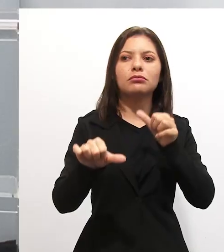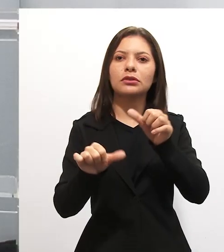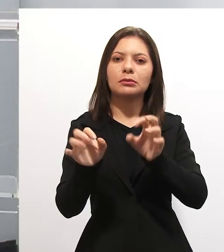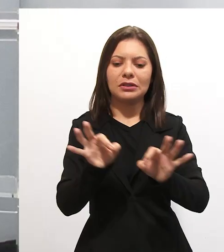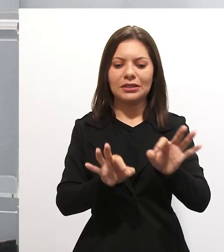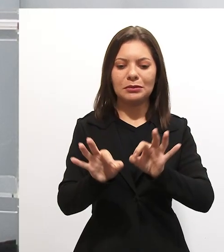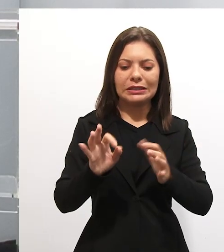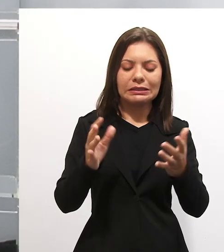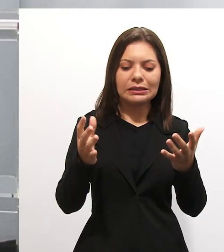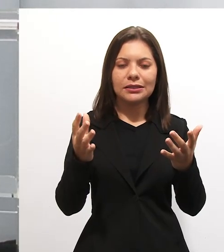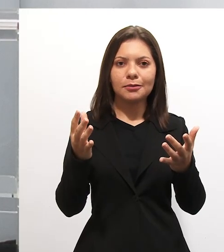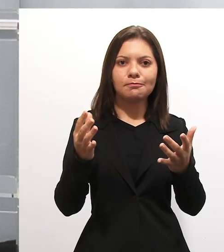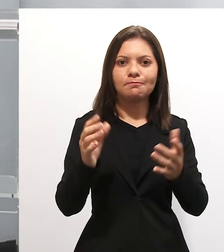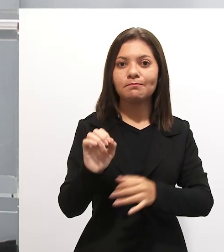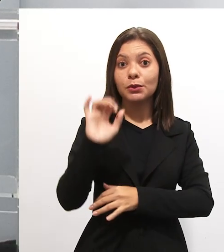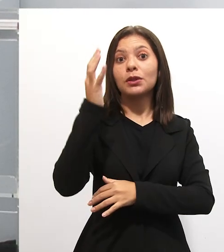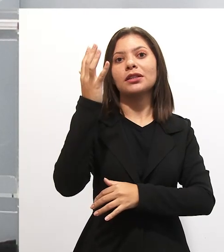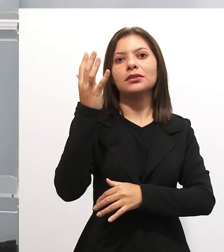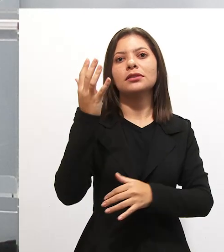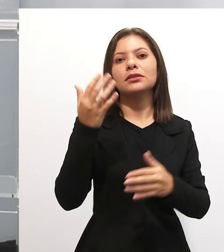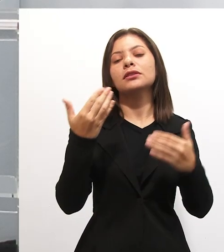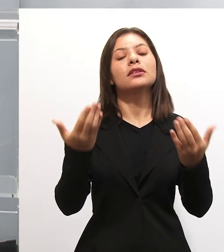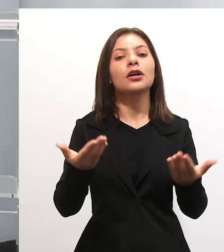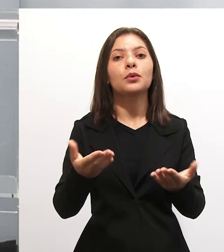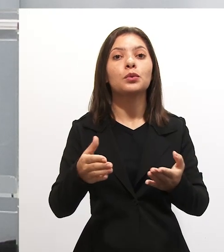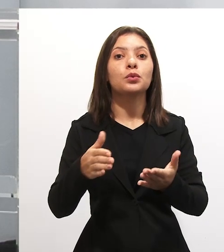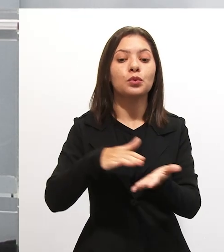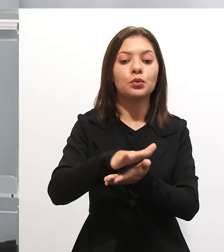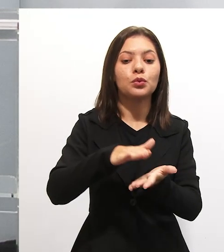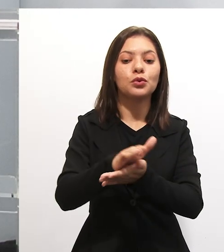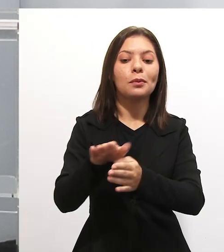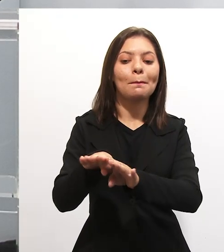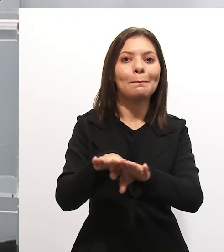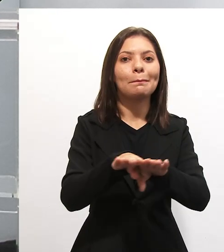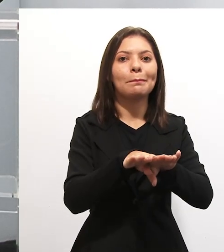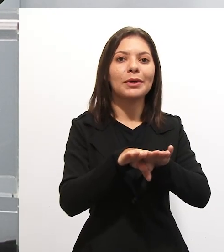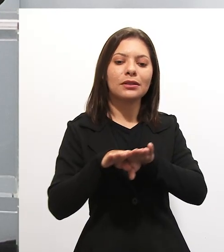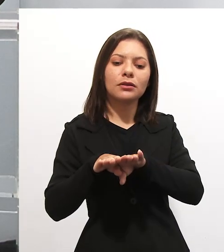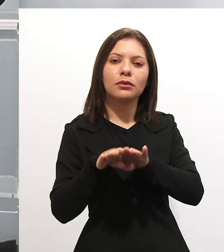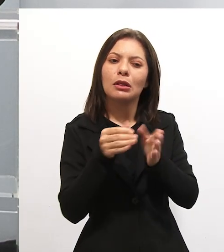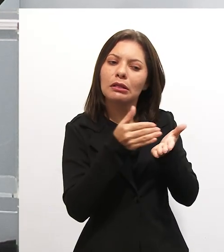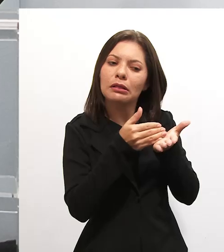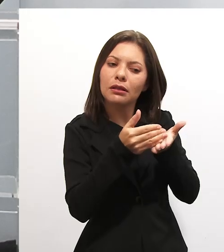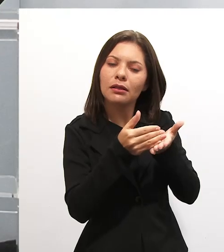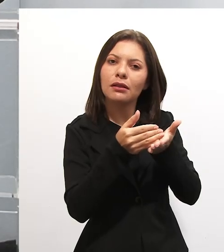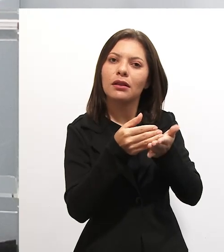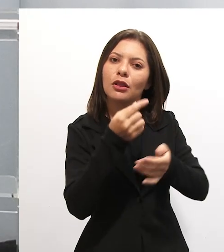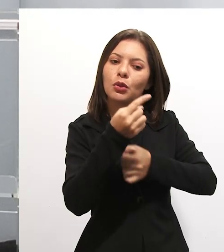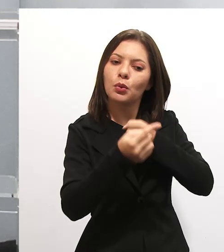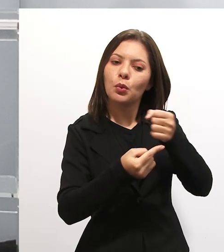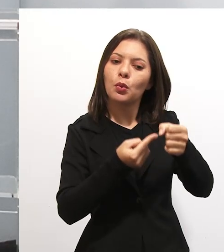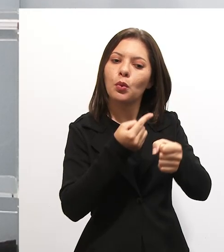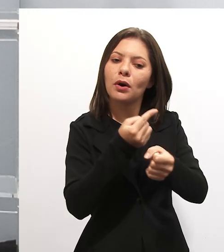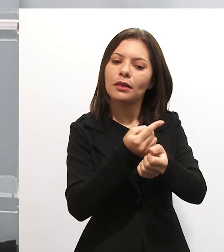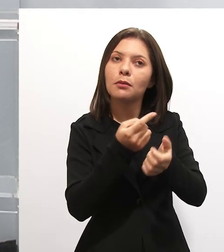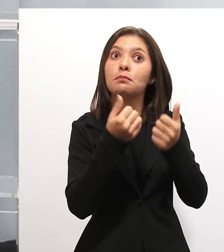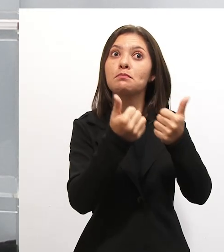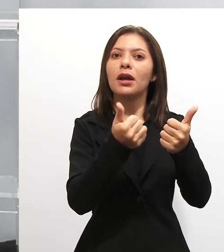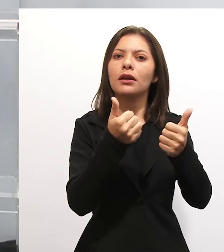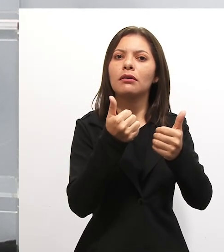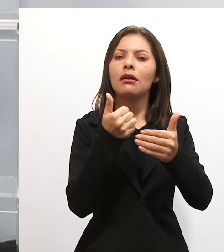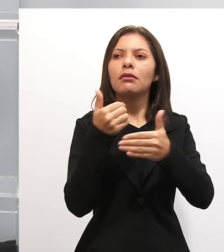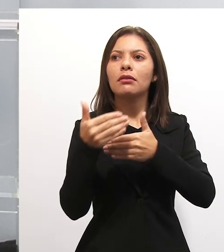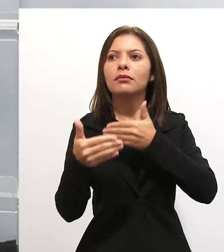planejamento, ou seja, o nosso custo padrão. Aquilo que a gente planejou no início do ano, lá no mês 4, mês 5, já começa a